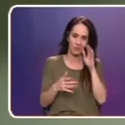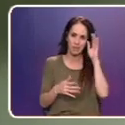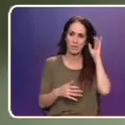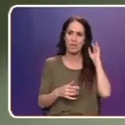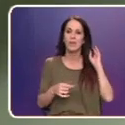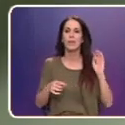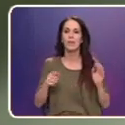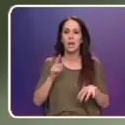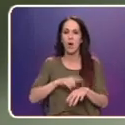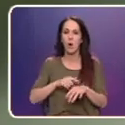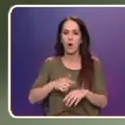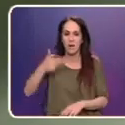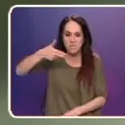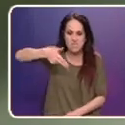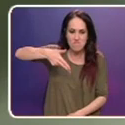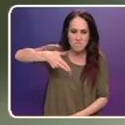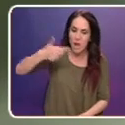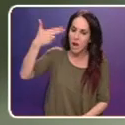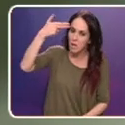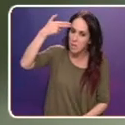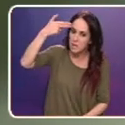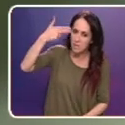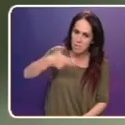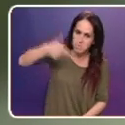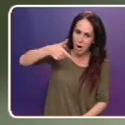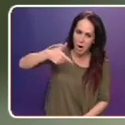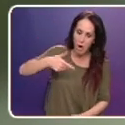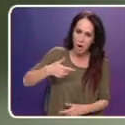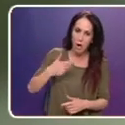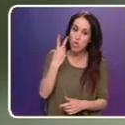E é nessa hora que ele vem e aponta para minha cabeça E dispara. e dispara por duas vezes.